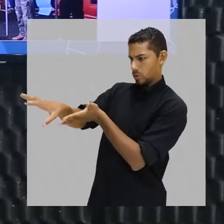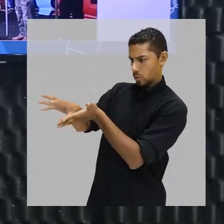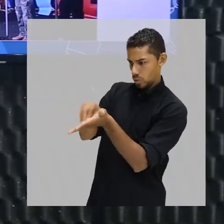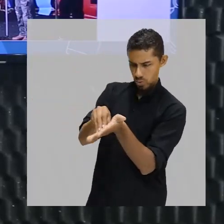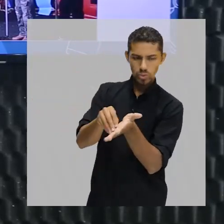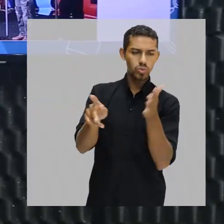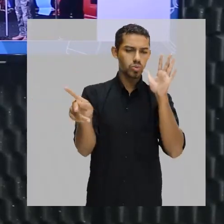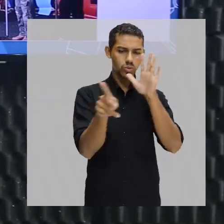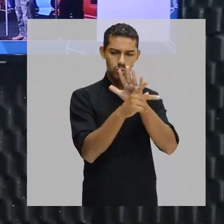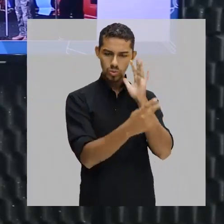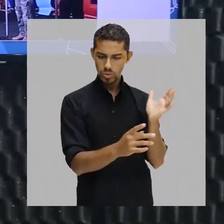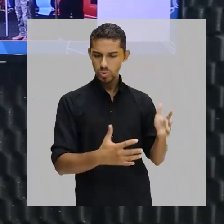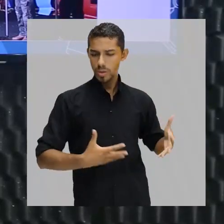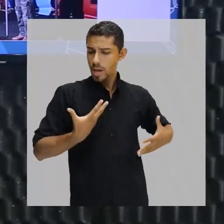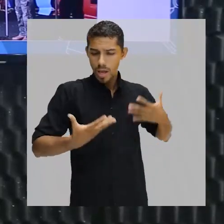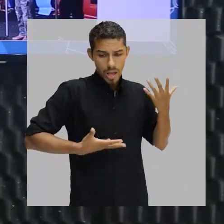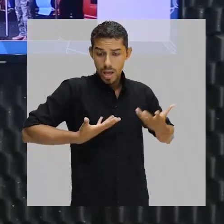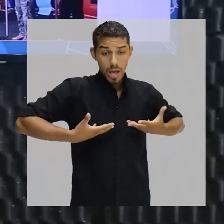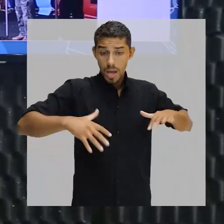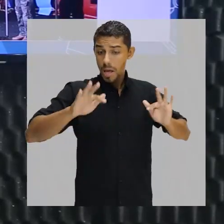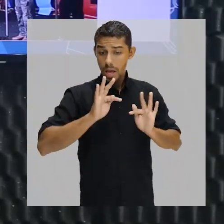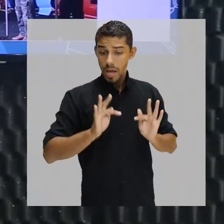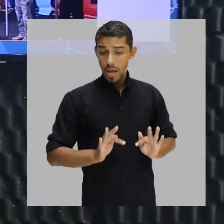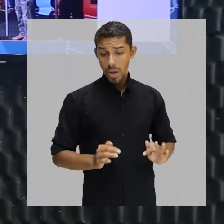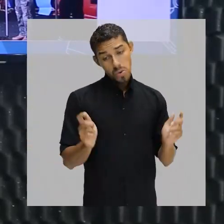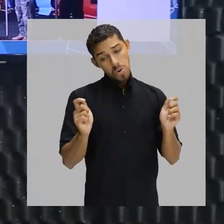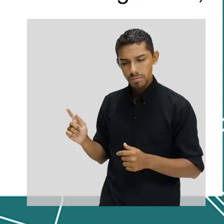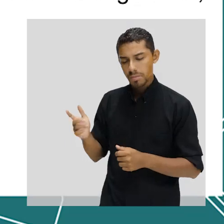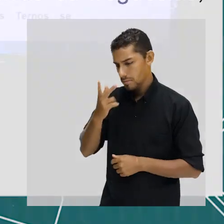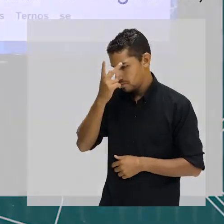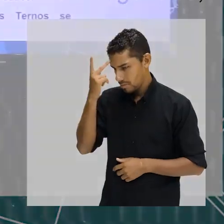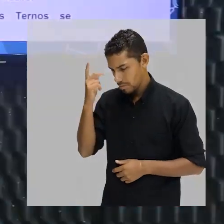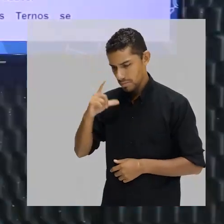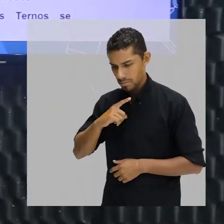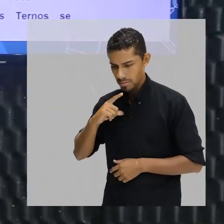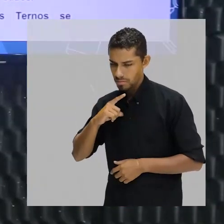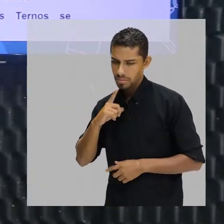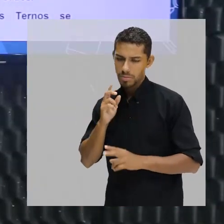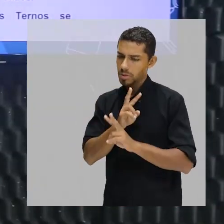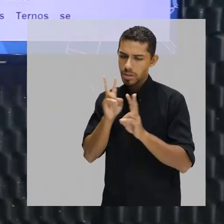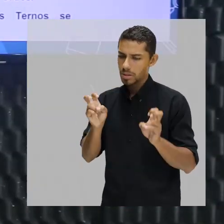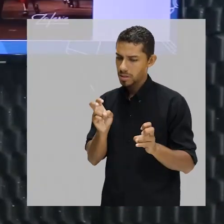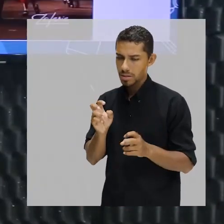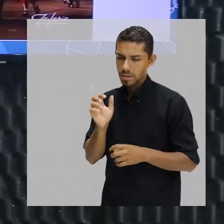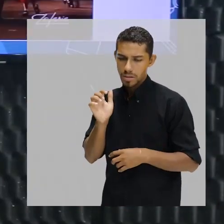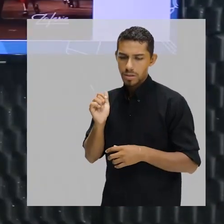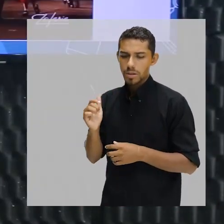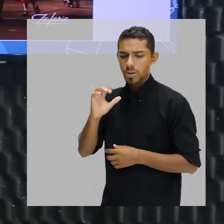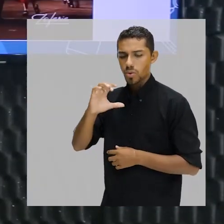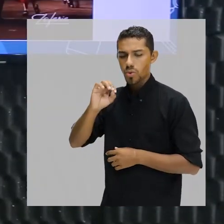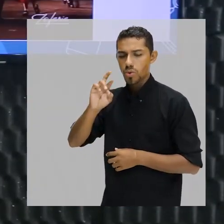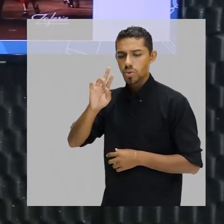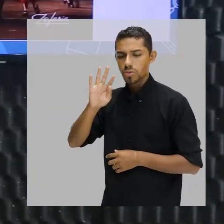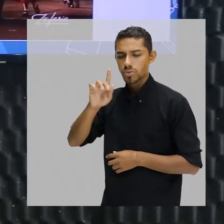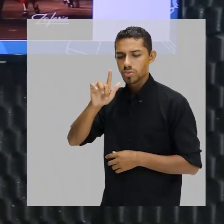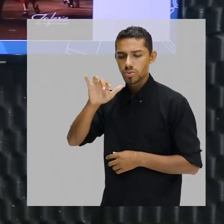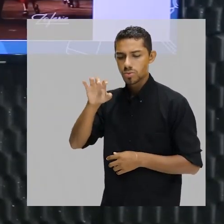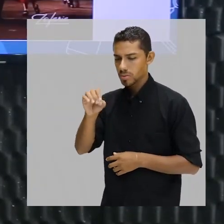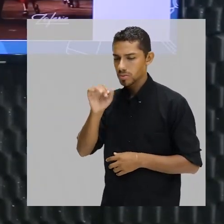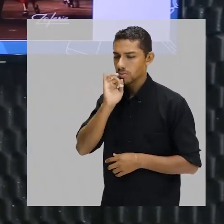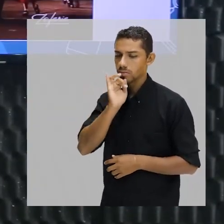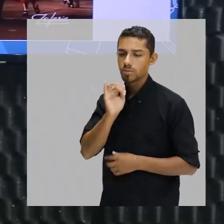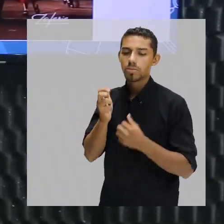de ouvido. Meu Deus, onde é que esse povo aprendeu, já que o violino é tão erudito? Aí você vai começar a pesquisar e descobre, por exemplo,